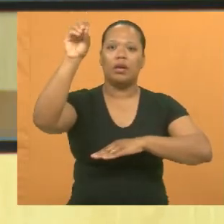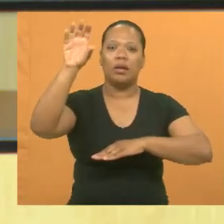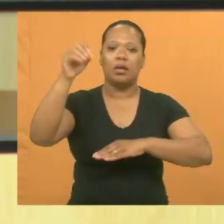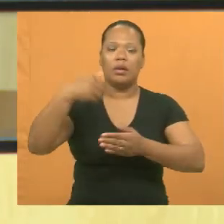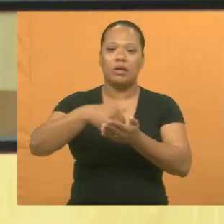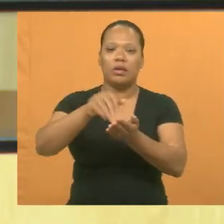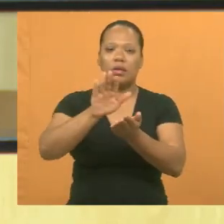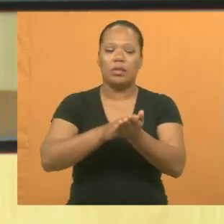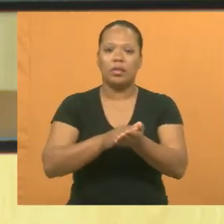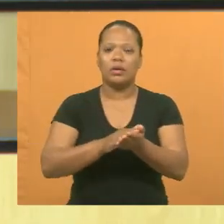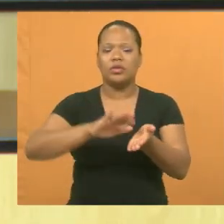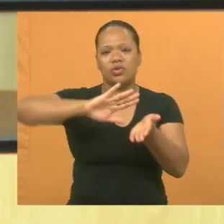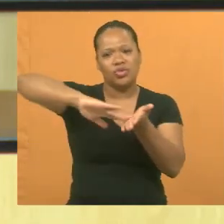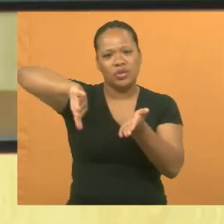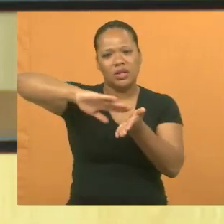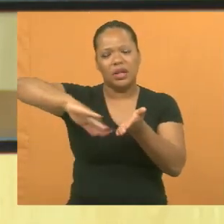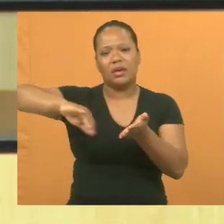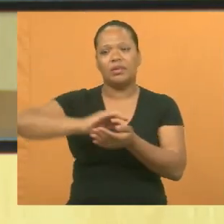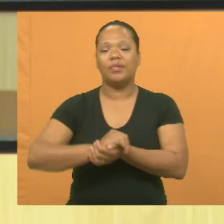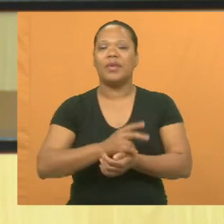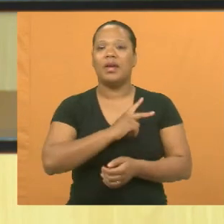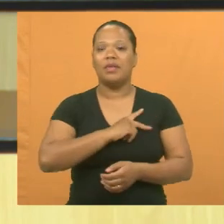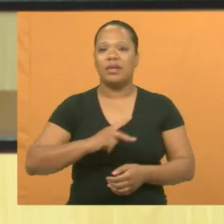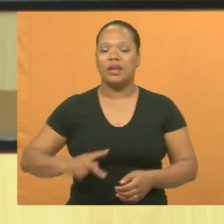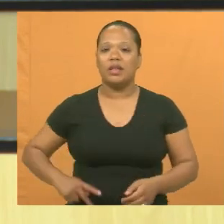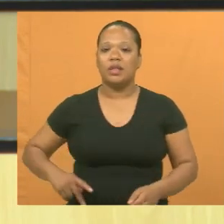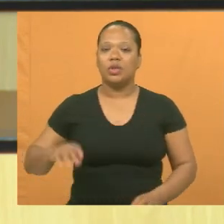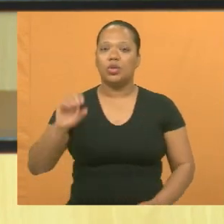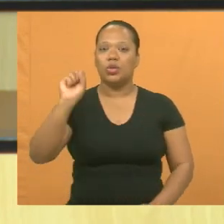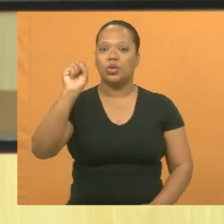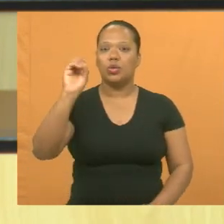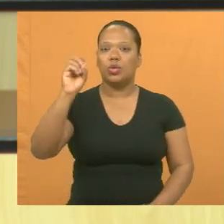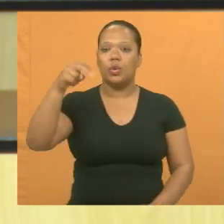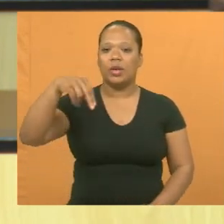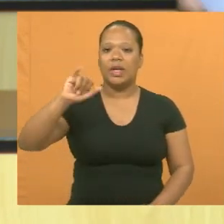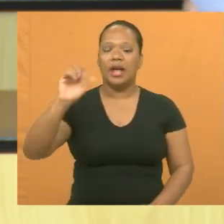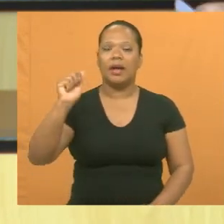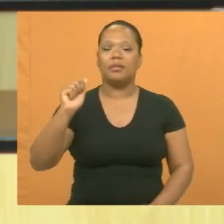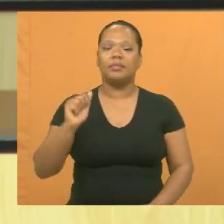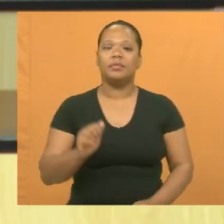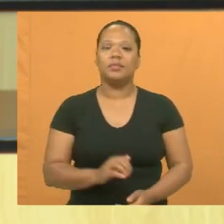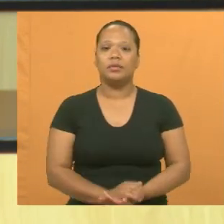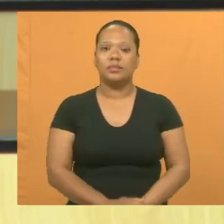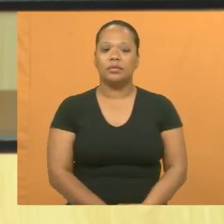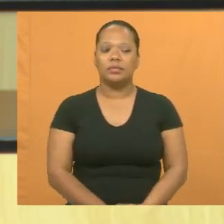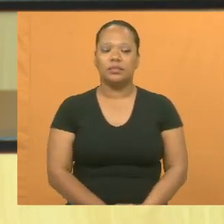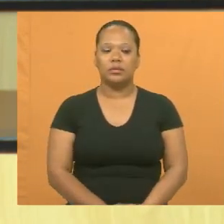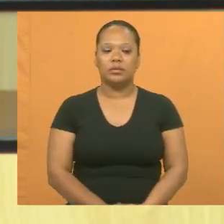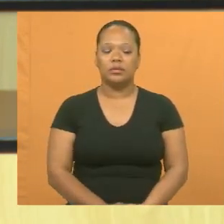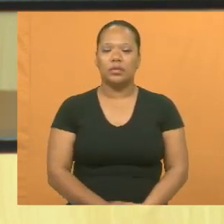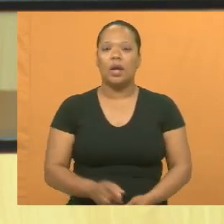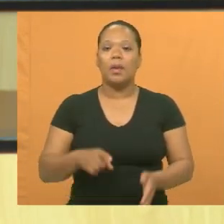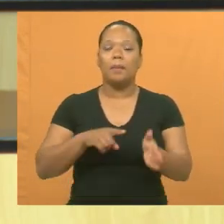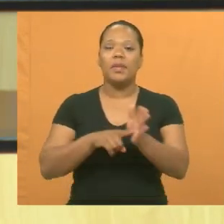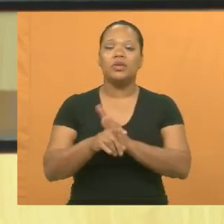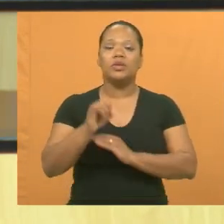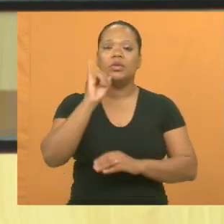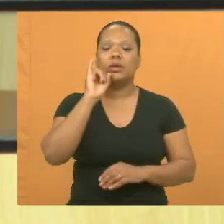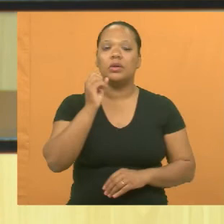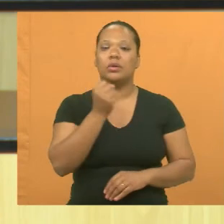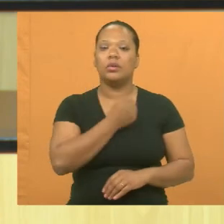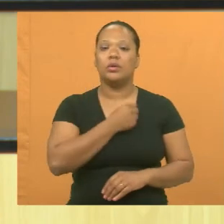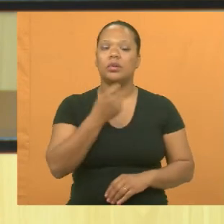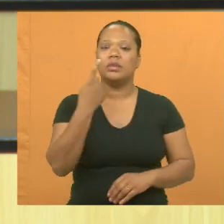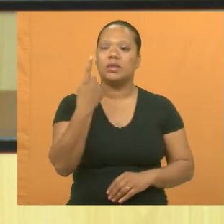nossa cidade. Autoria, vereadora Sônia Patas da Amizade. Pedido de informações número